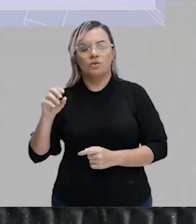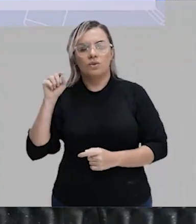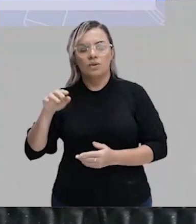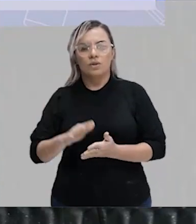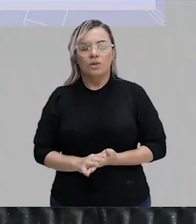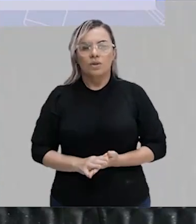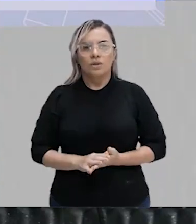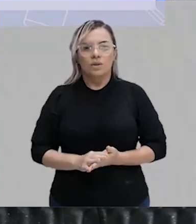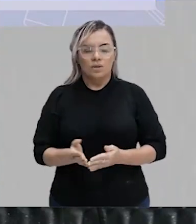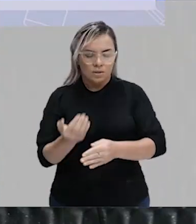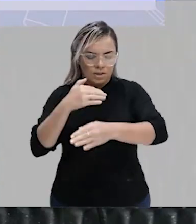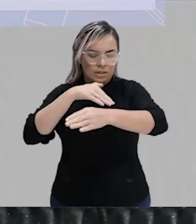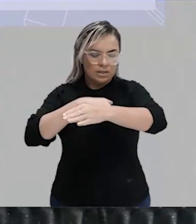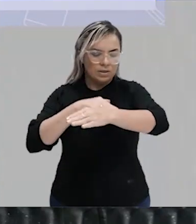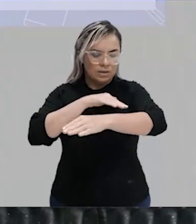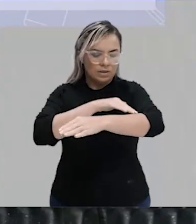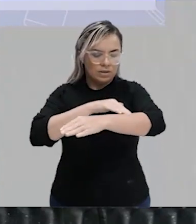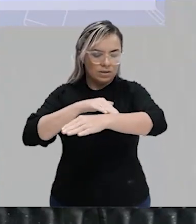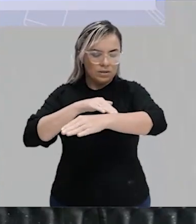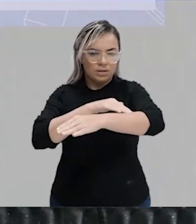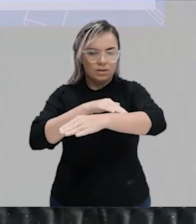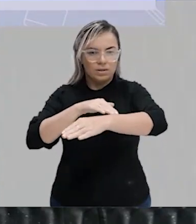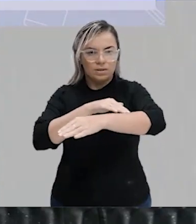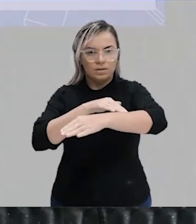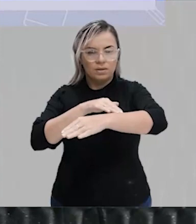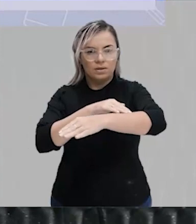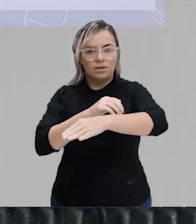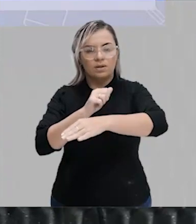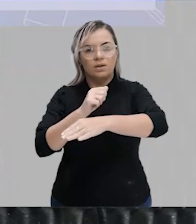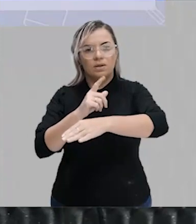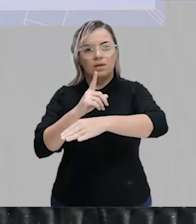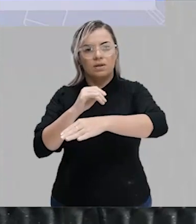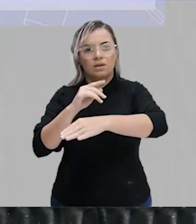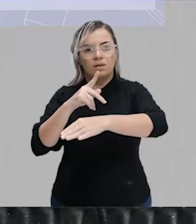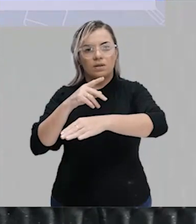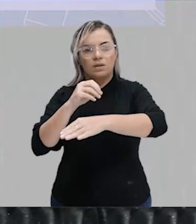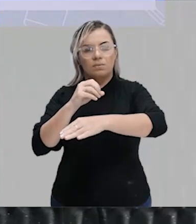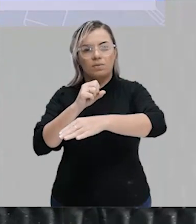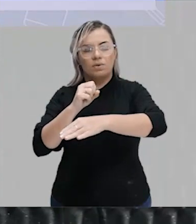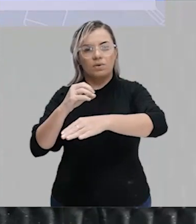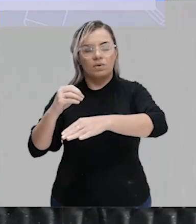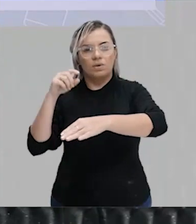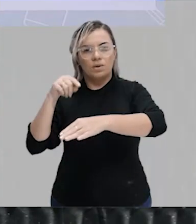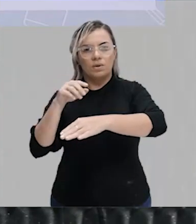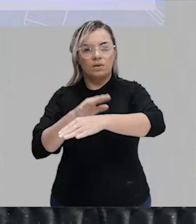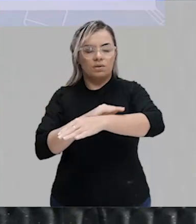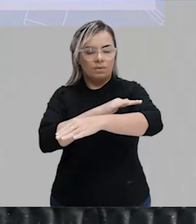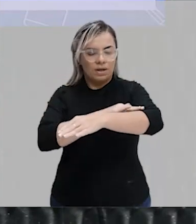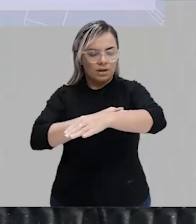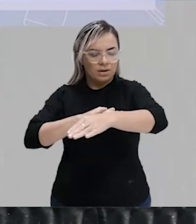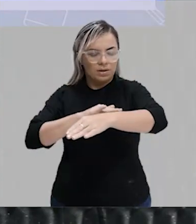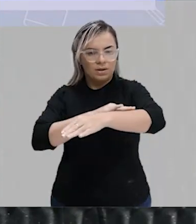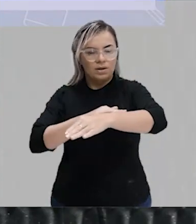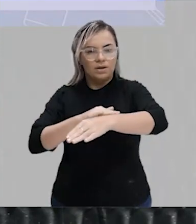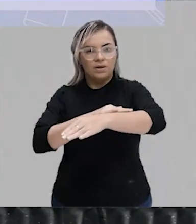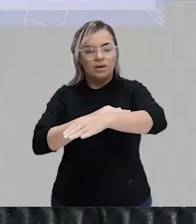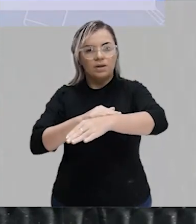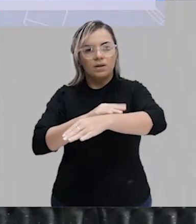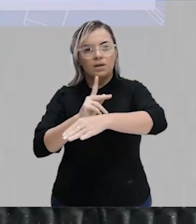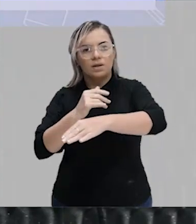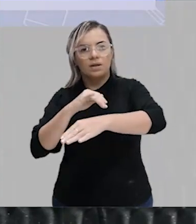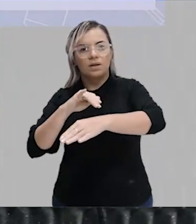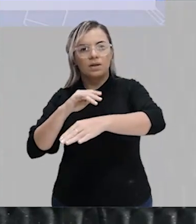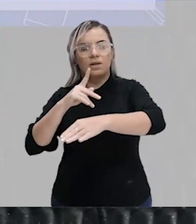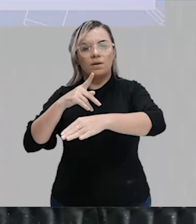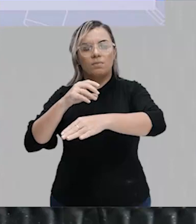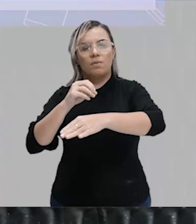logo na parte de baixo, ainda tem o tecido adiposo ali formando uma camada chamada de hipoderme, tá? Então,